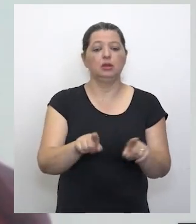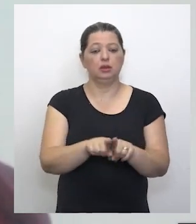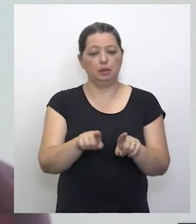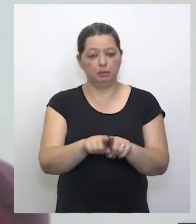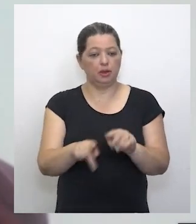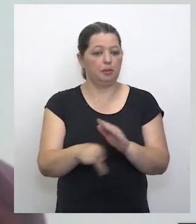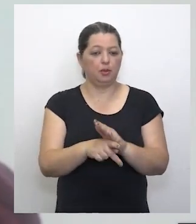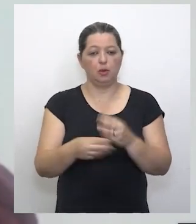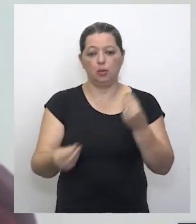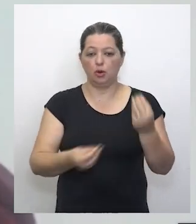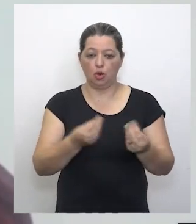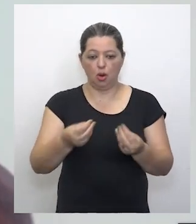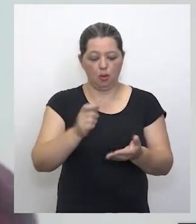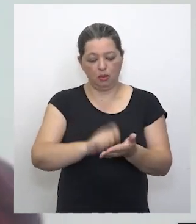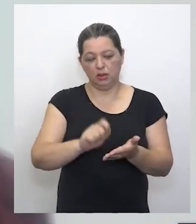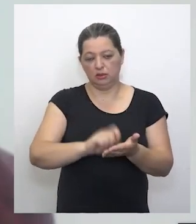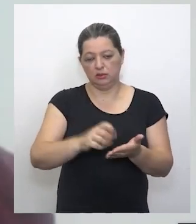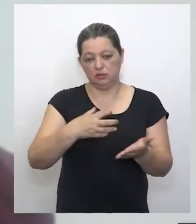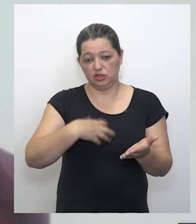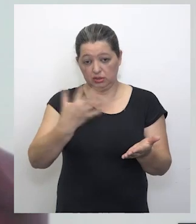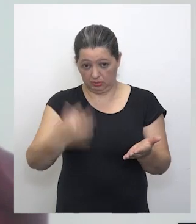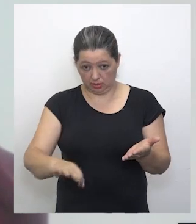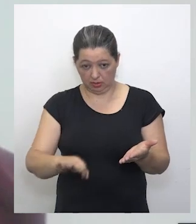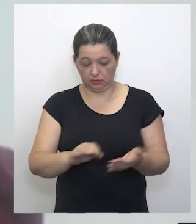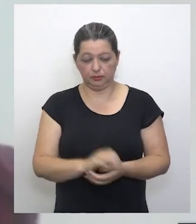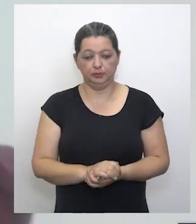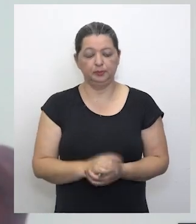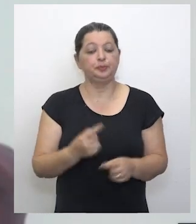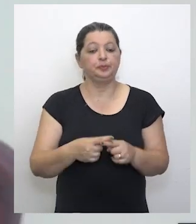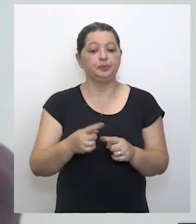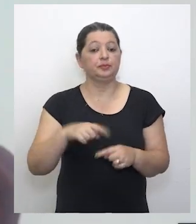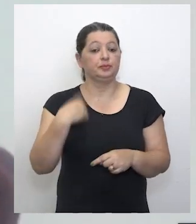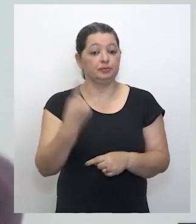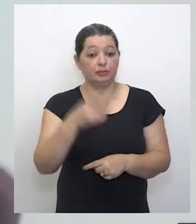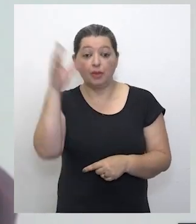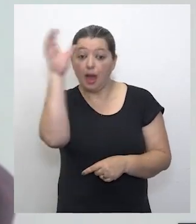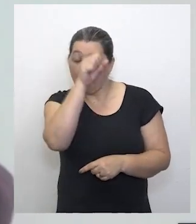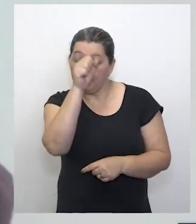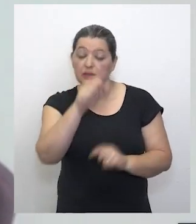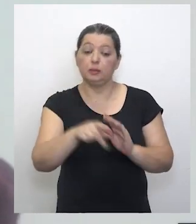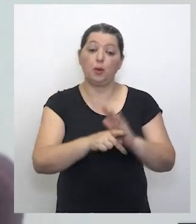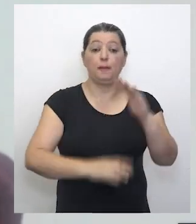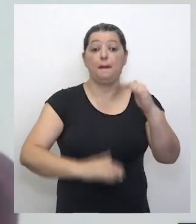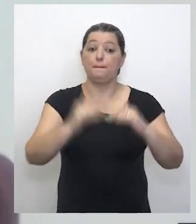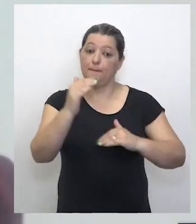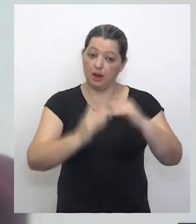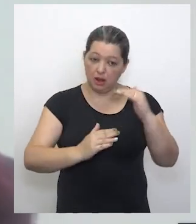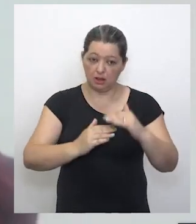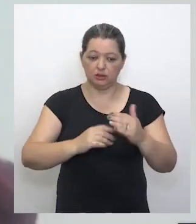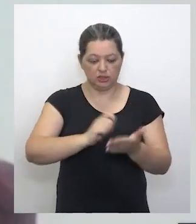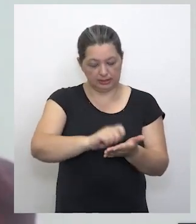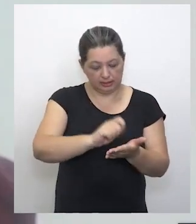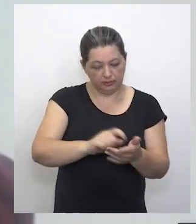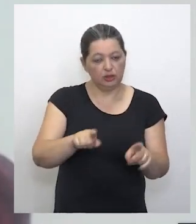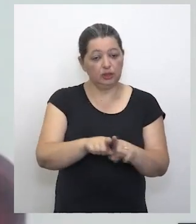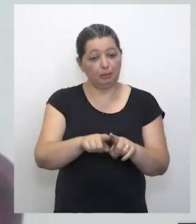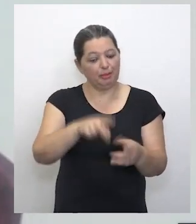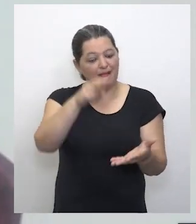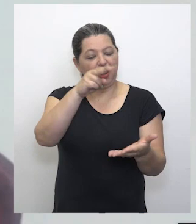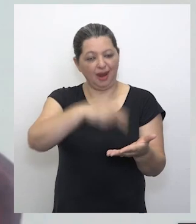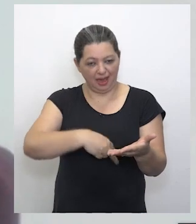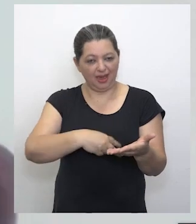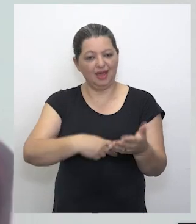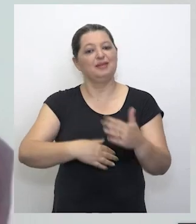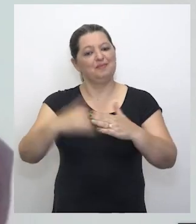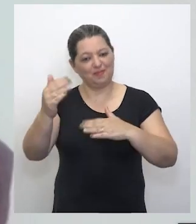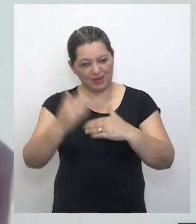convencional. Afinal, nós aprendemos a escrever escrevendo e a ler lendo, né? E agora,